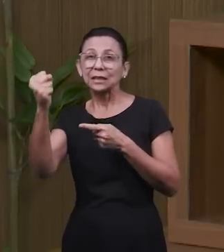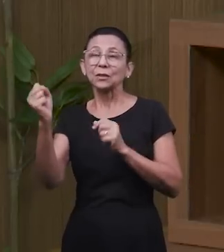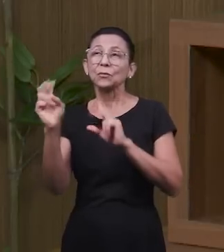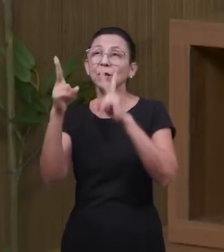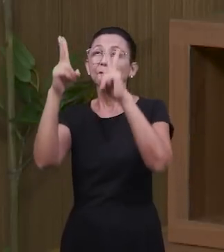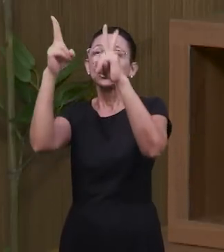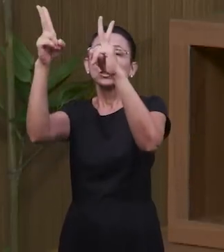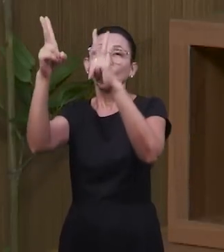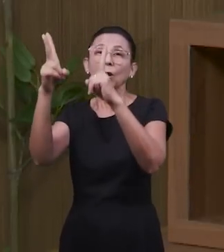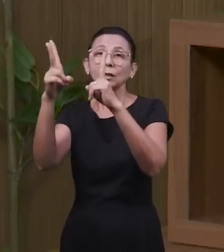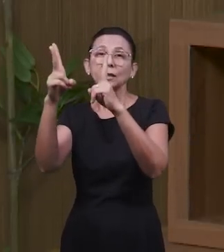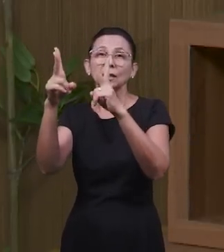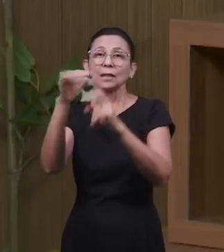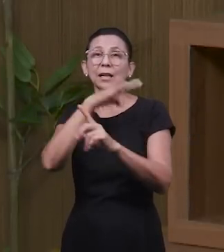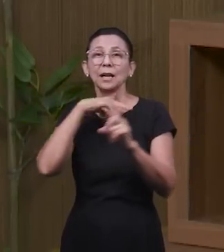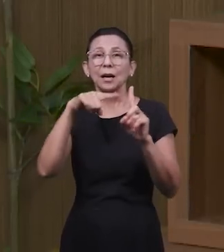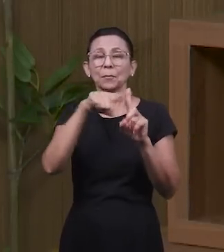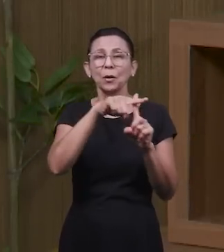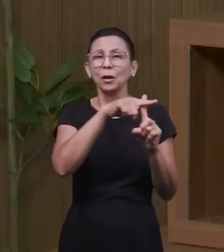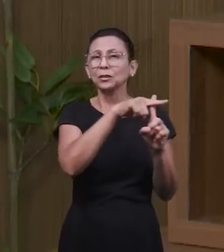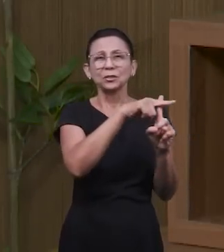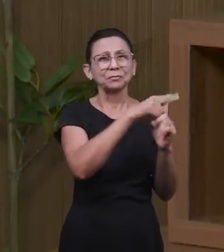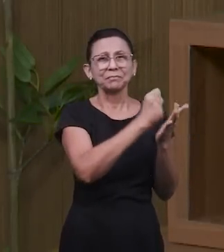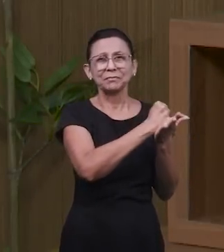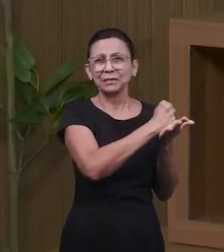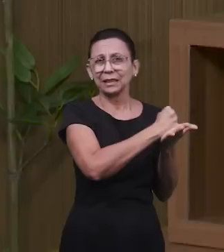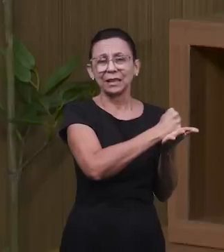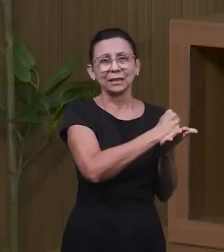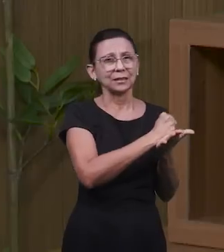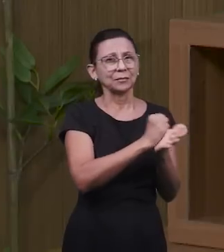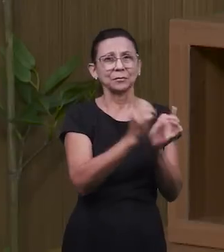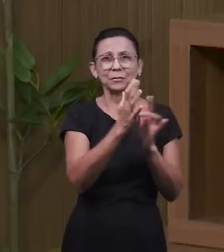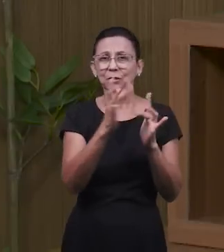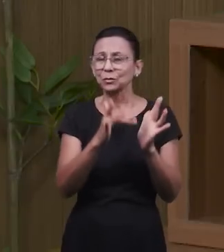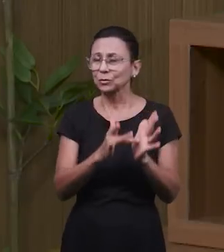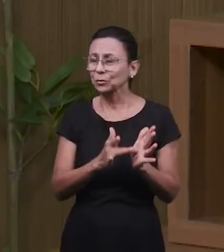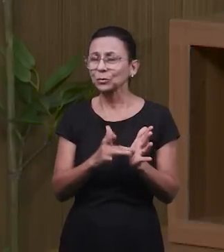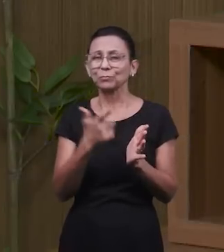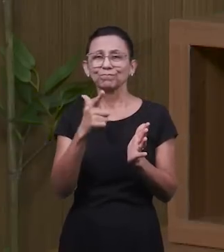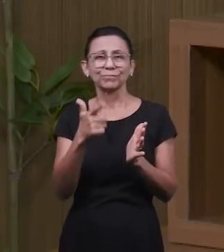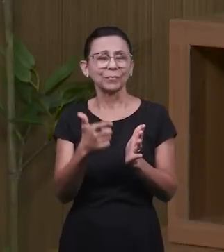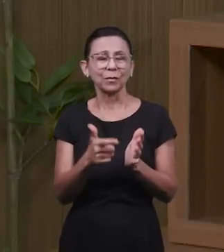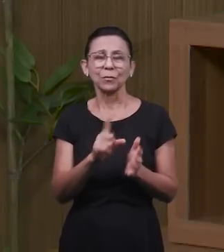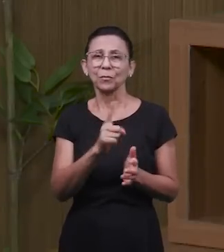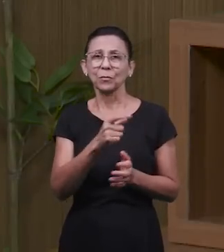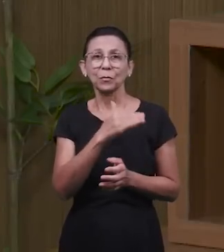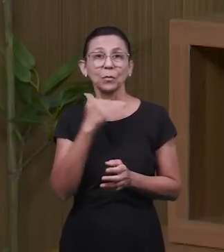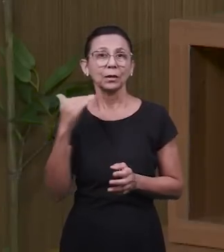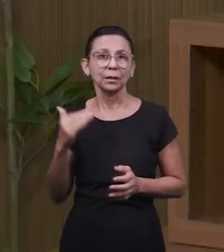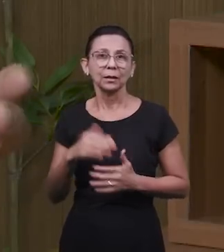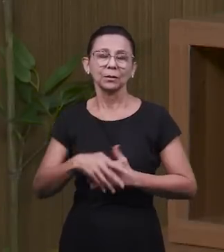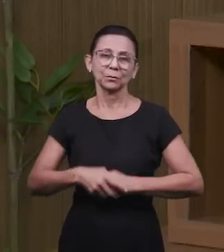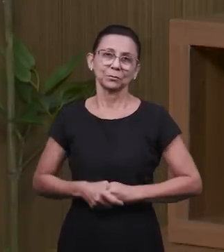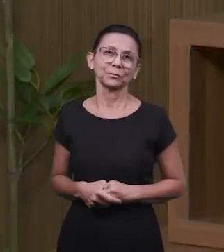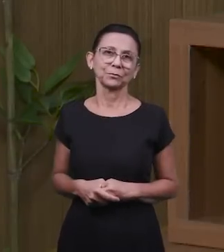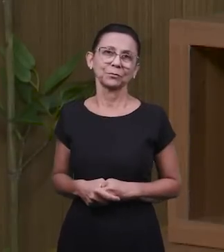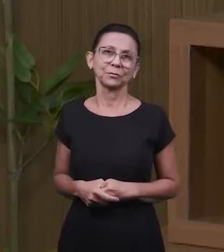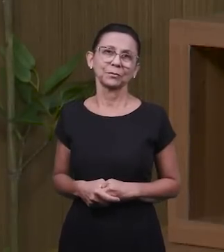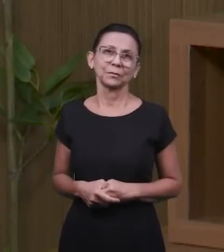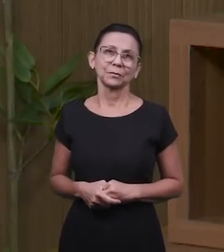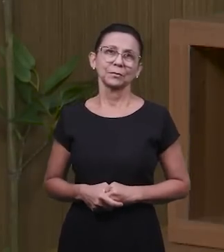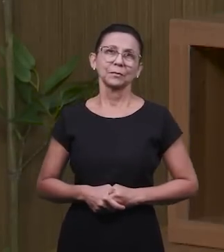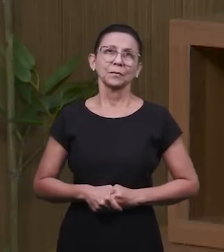O maravilhoso é porque nós estamos falando de algo impossível para o homem. Você tem em comum dividir bens, isso não precisa de